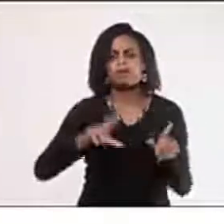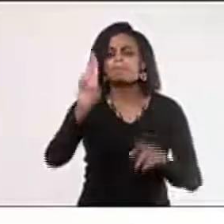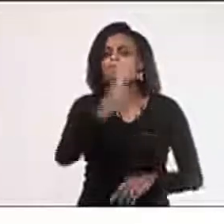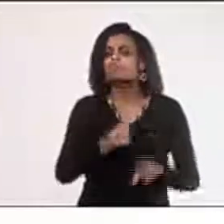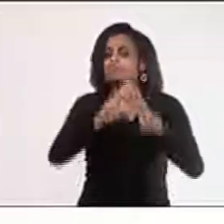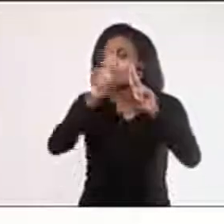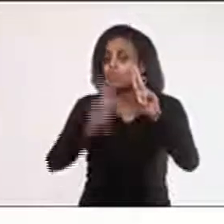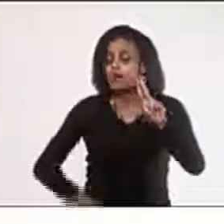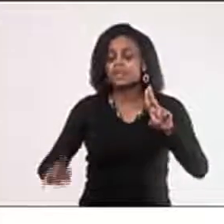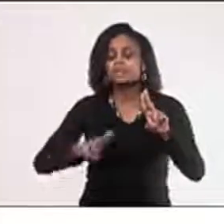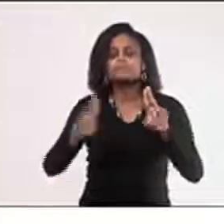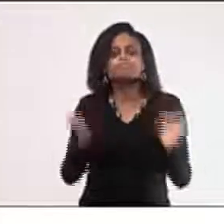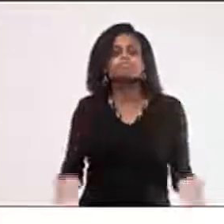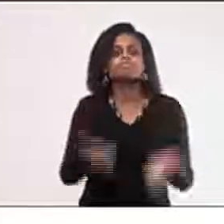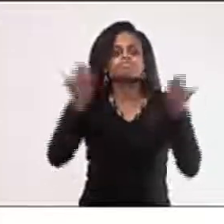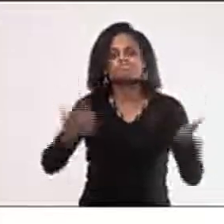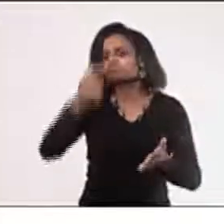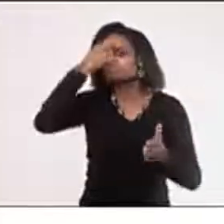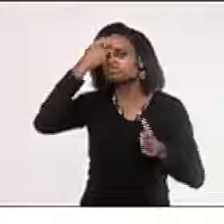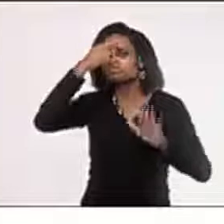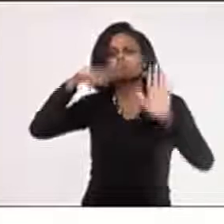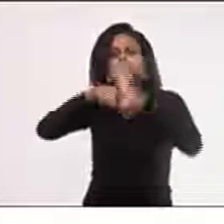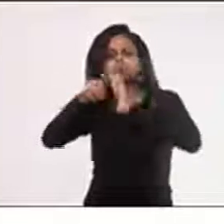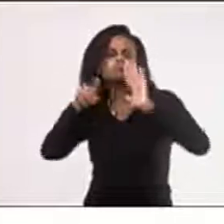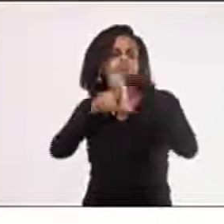UERJ estimula o pensamento crítico